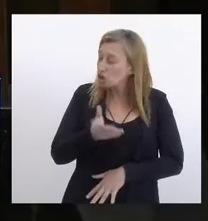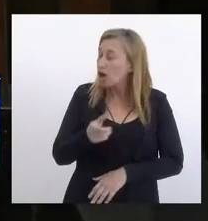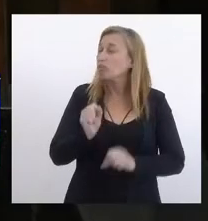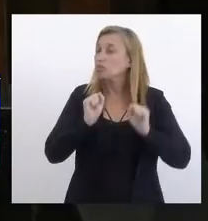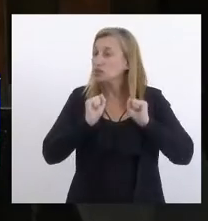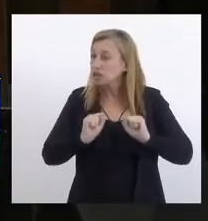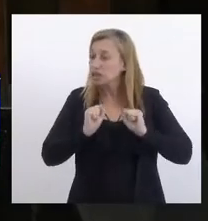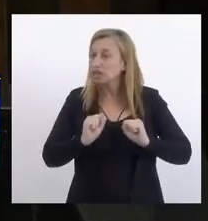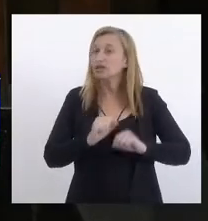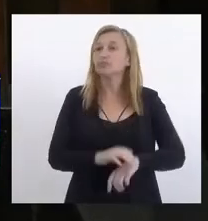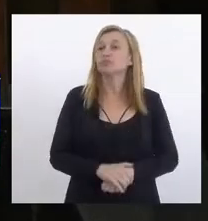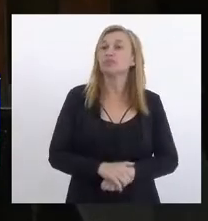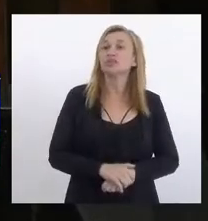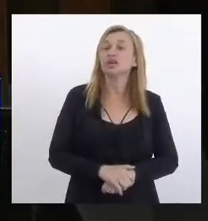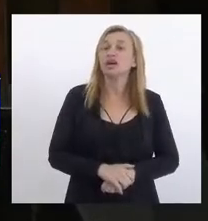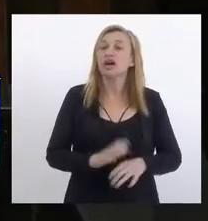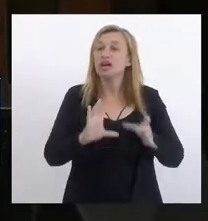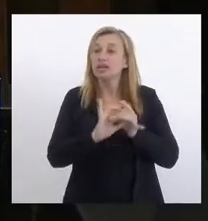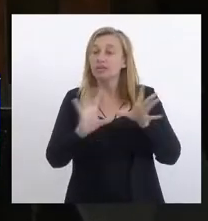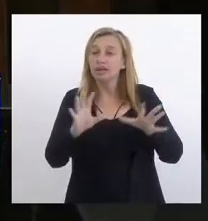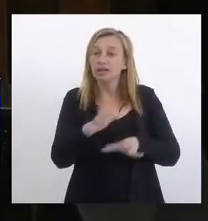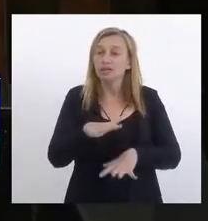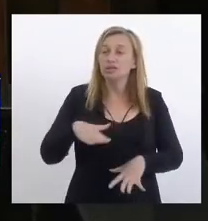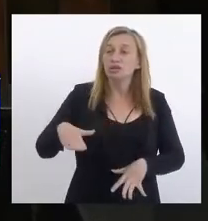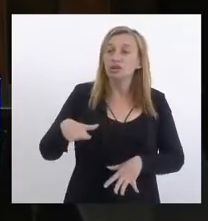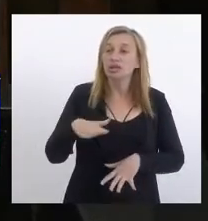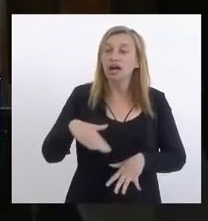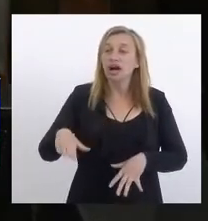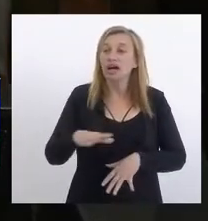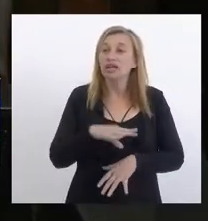feito a isonomia no campo salarial,